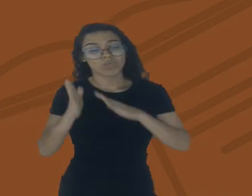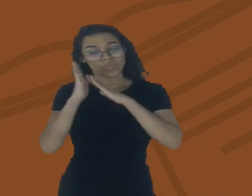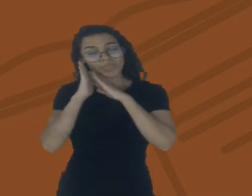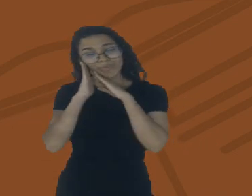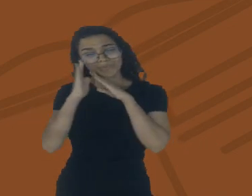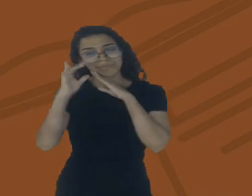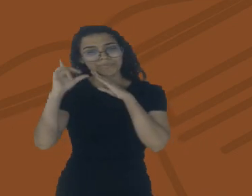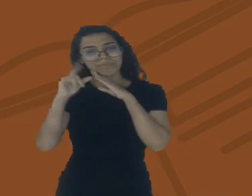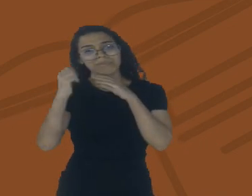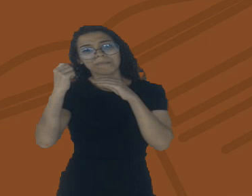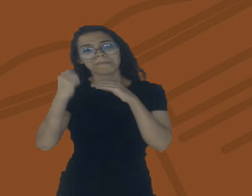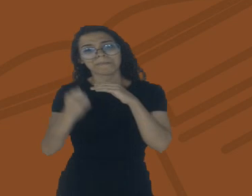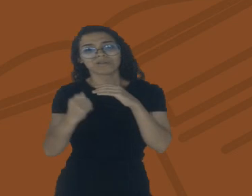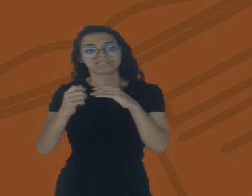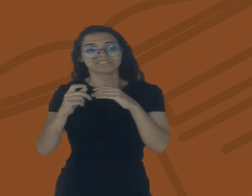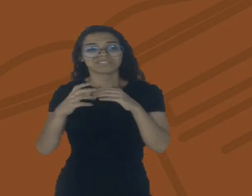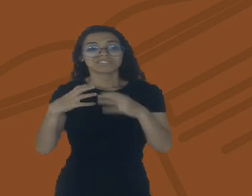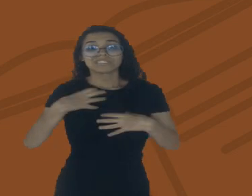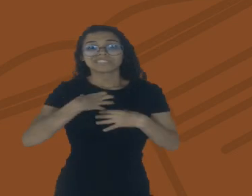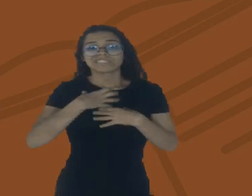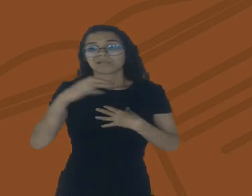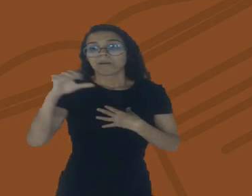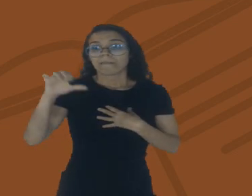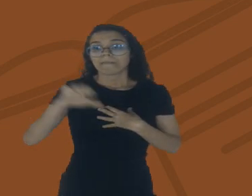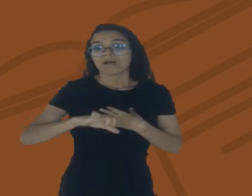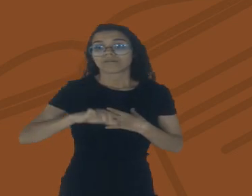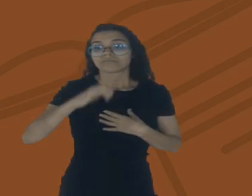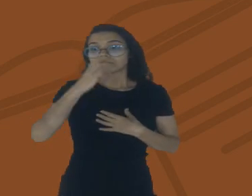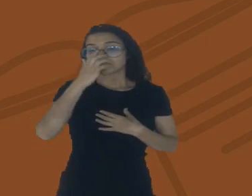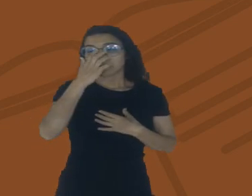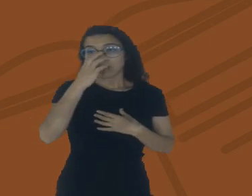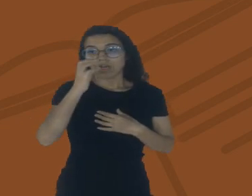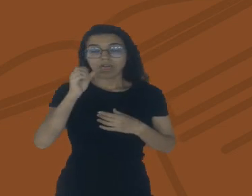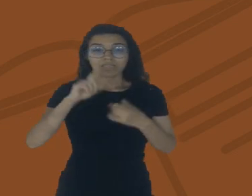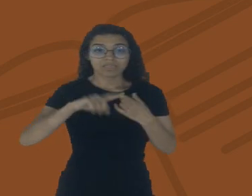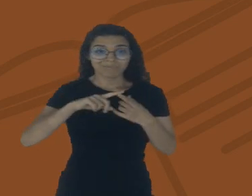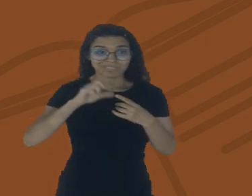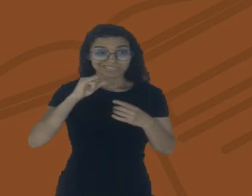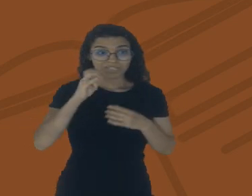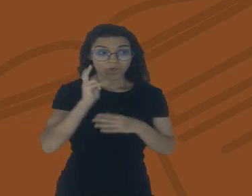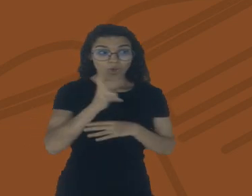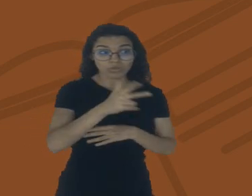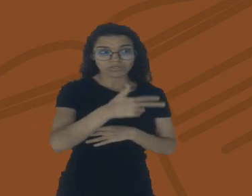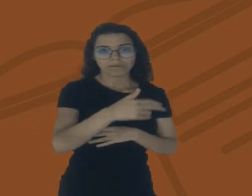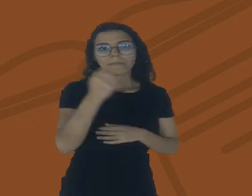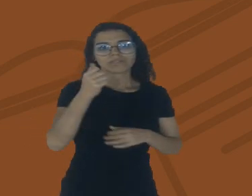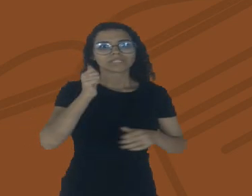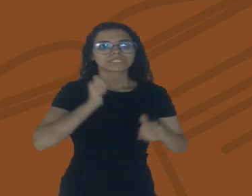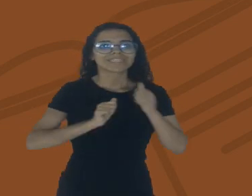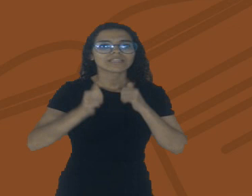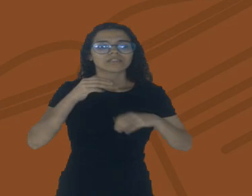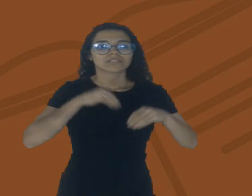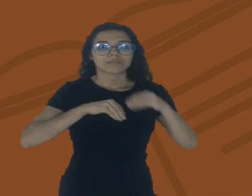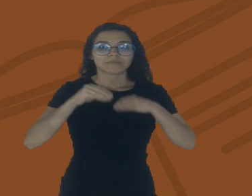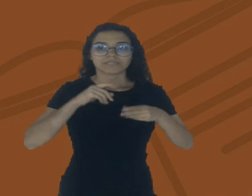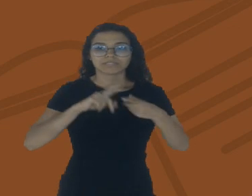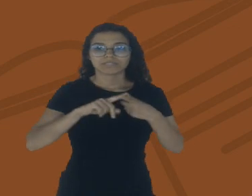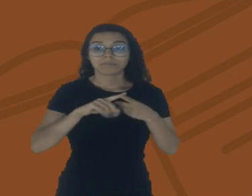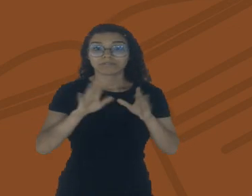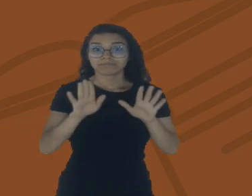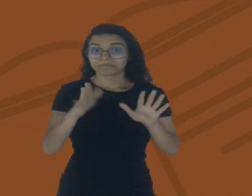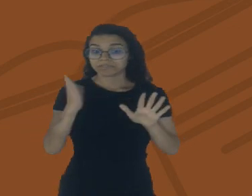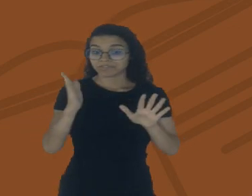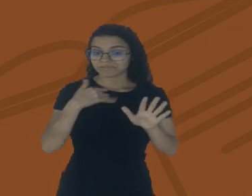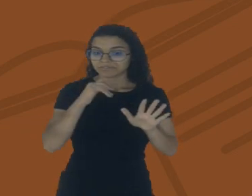causar transtornos de humor de longo prazo, como depressão ou ansiedade, por exemplo. Então, minha gente, a gente já sabe, né? Vamos todo mundo dormir para a gente